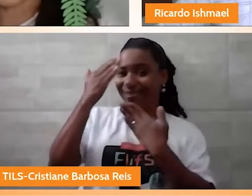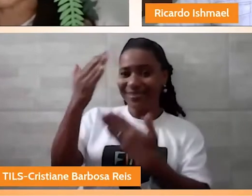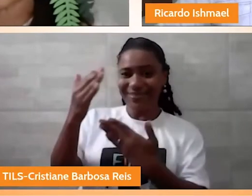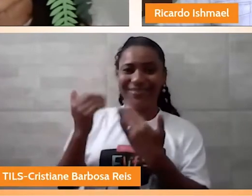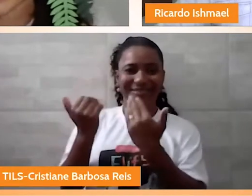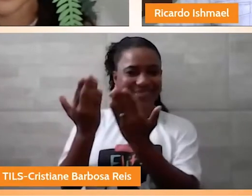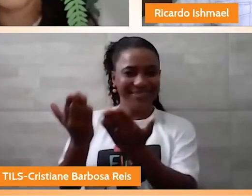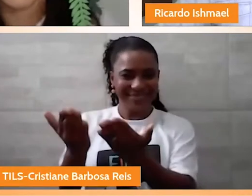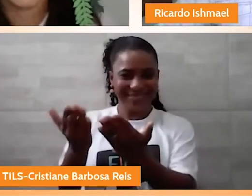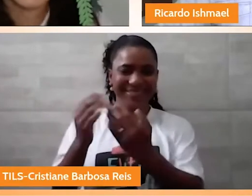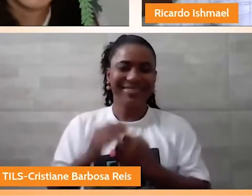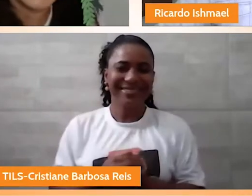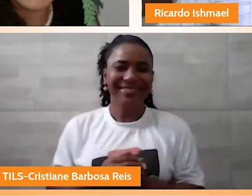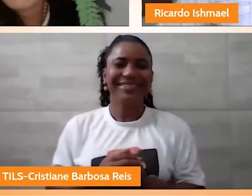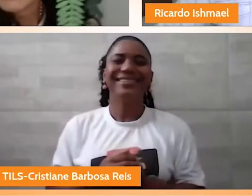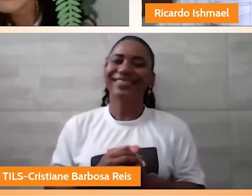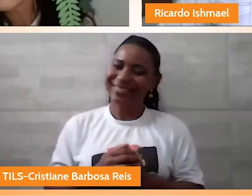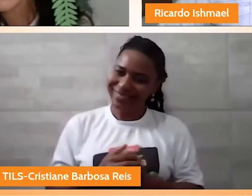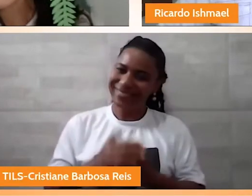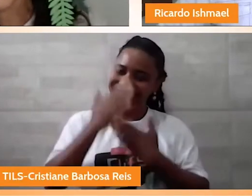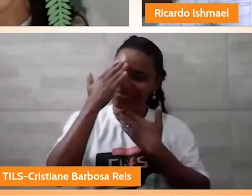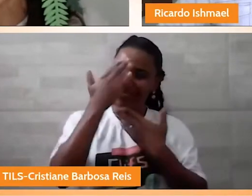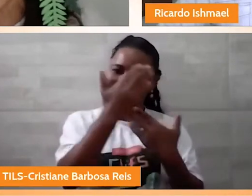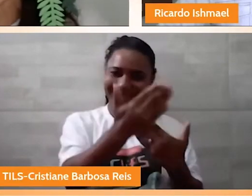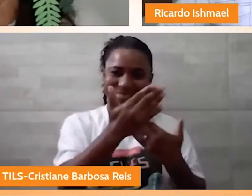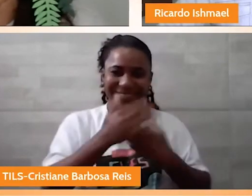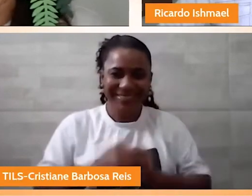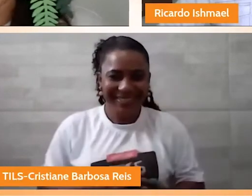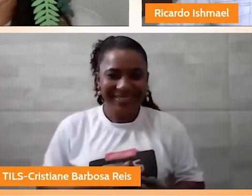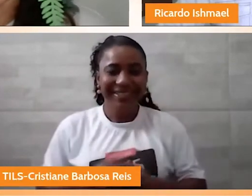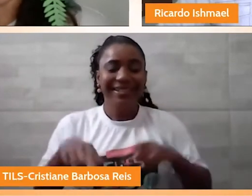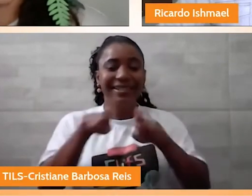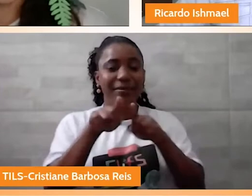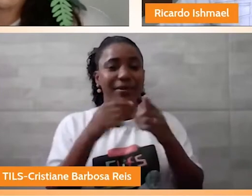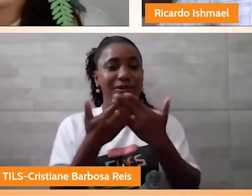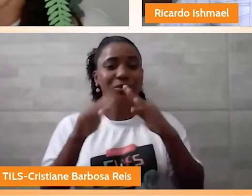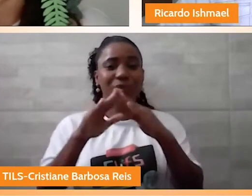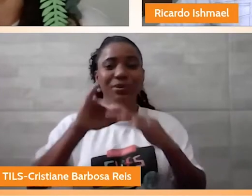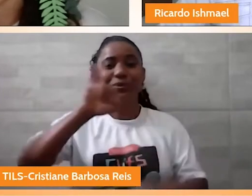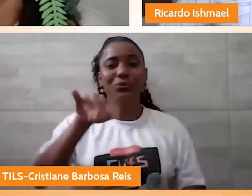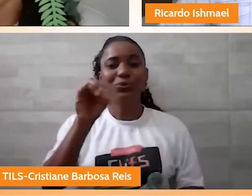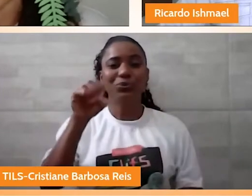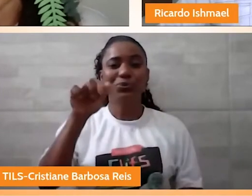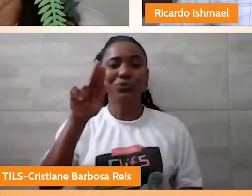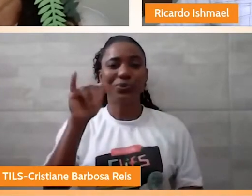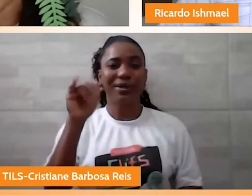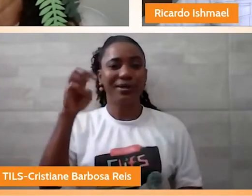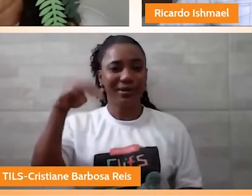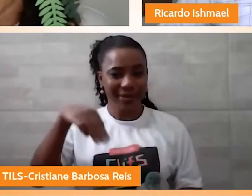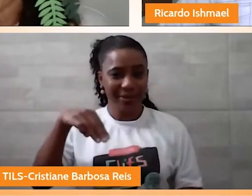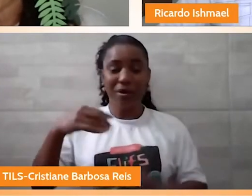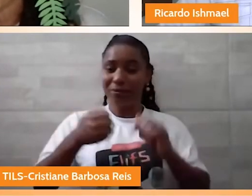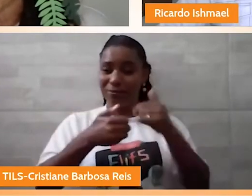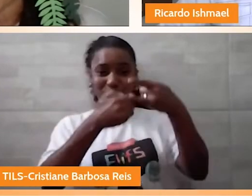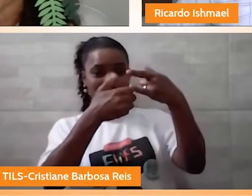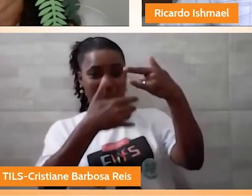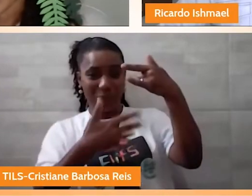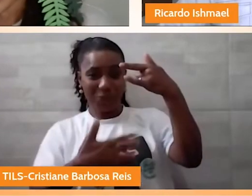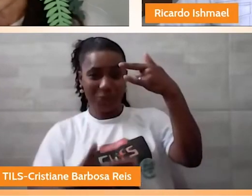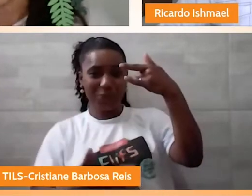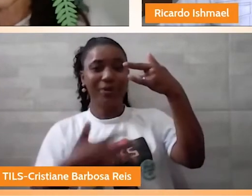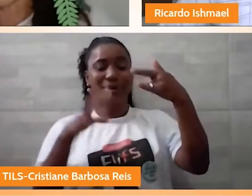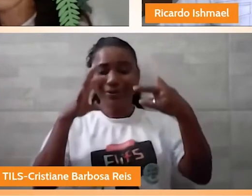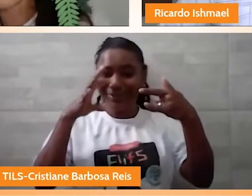à Escola Regina Obrigado, muito obrigado. Vital. E a Escola Joaquim Pereira também está aqui dizendo: já estou presente aqui acompanhando